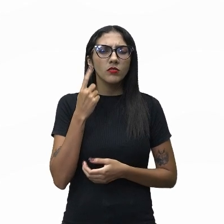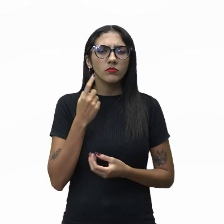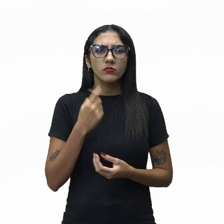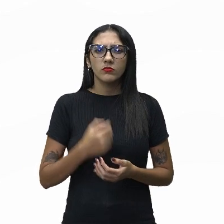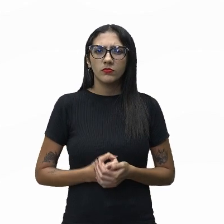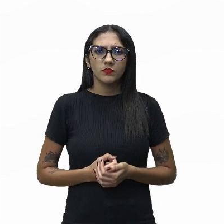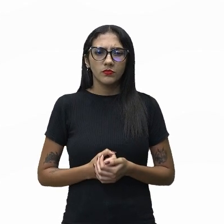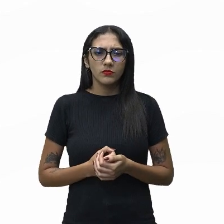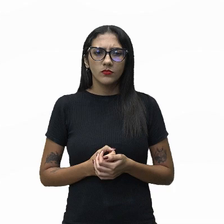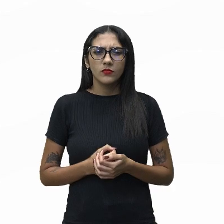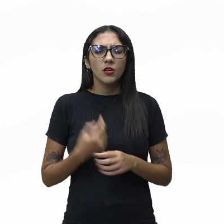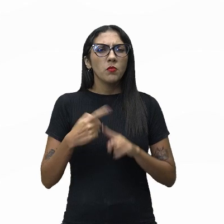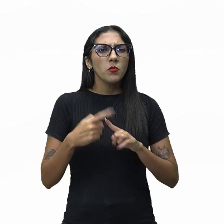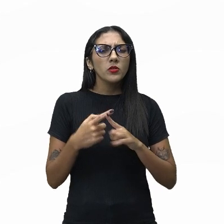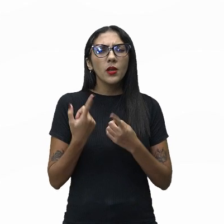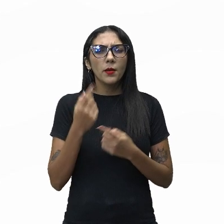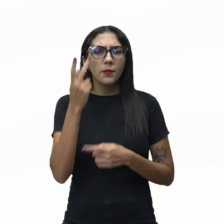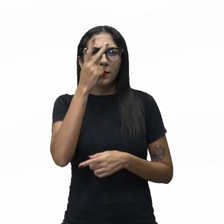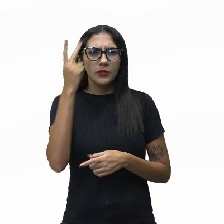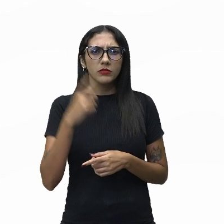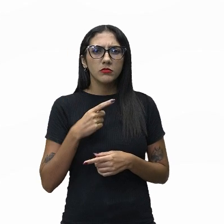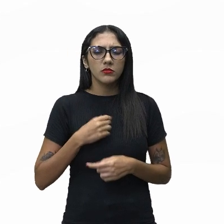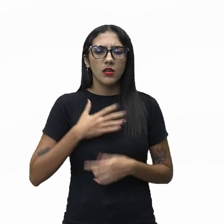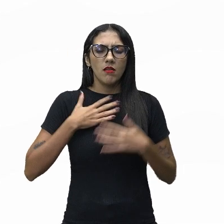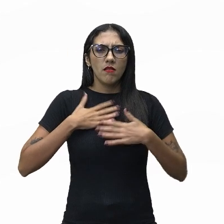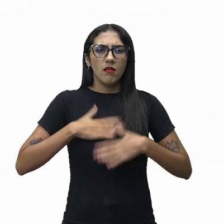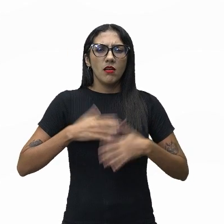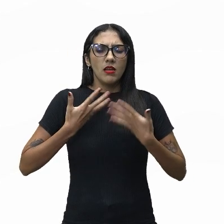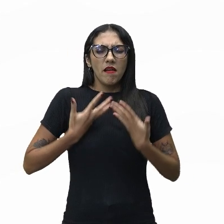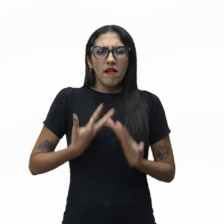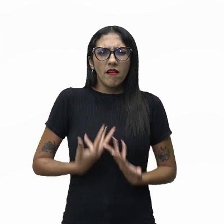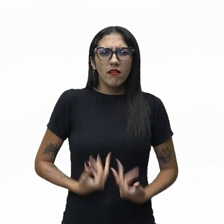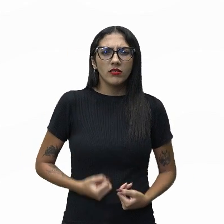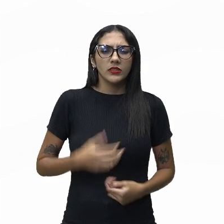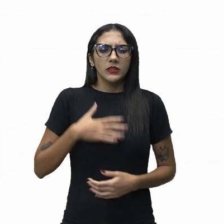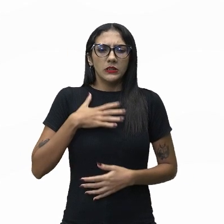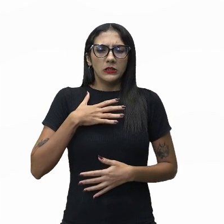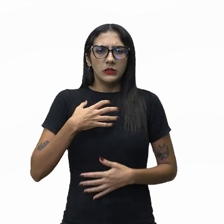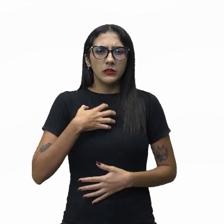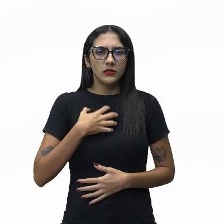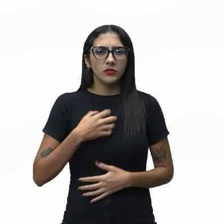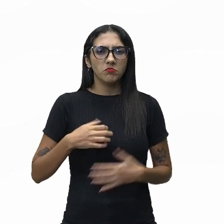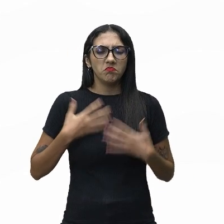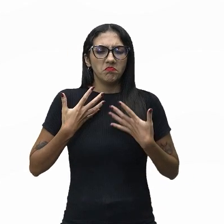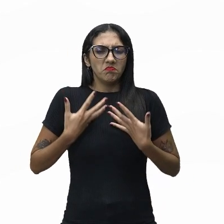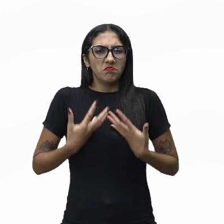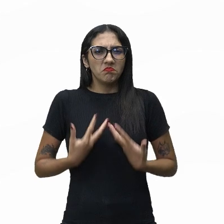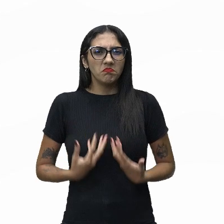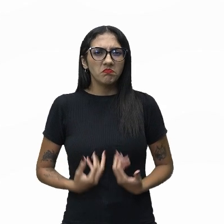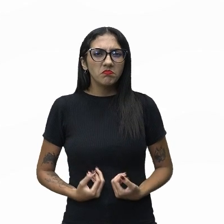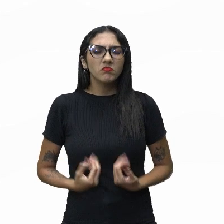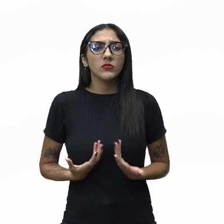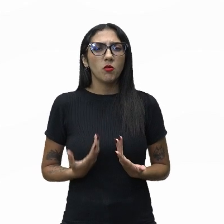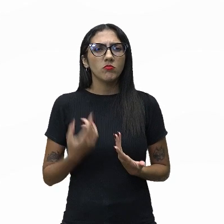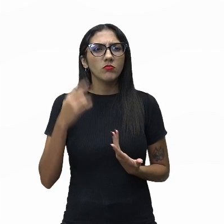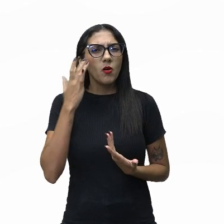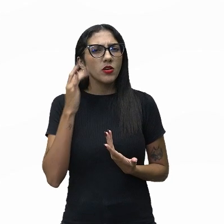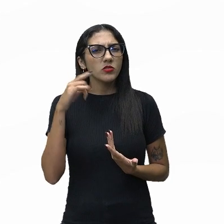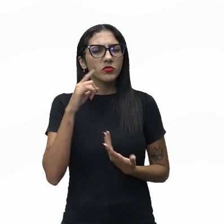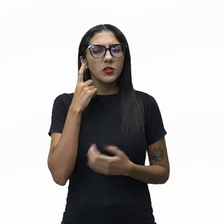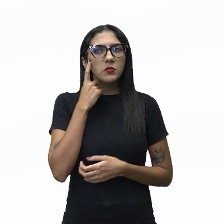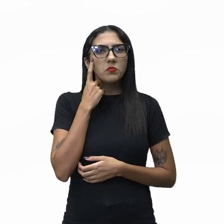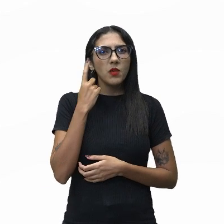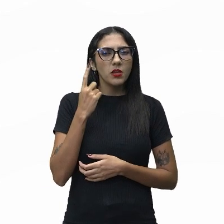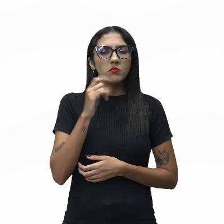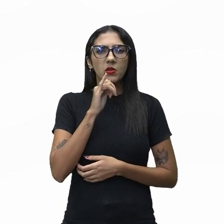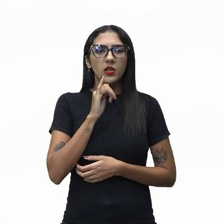pessoas ficam ofegantes, né? Naquele momento que elas estão ali correndo? Talvez a resposta você já tenha aí em mente. É que quando elas